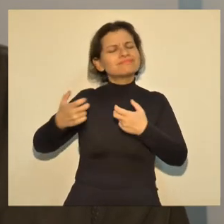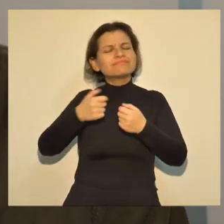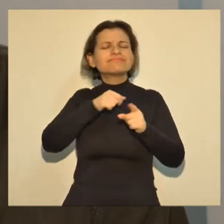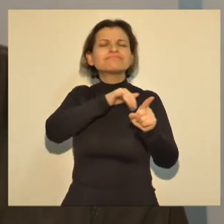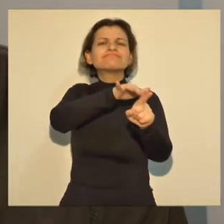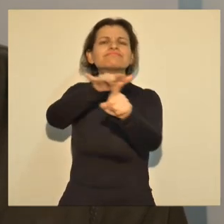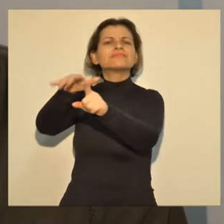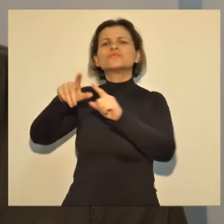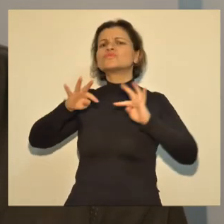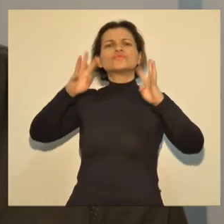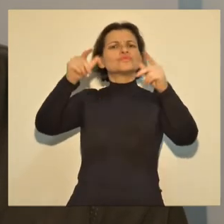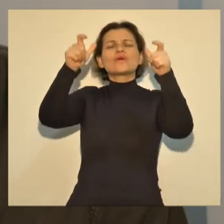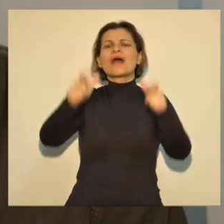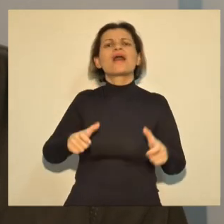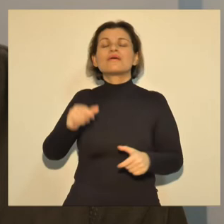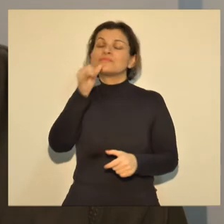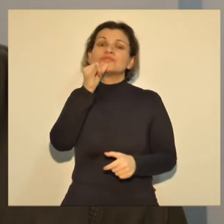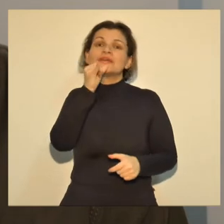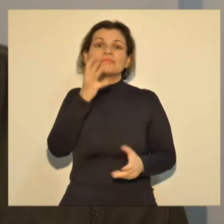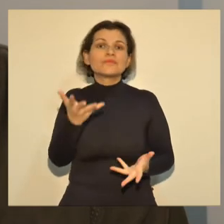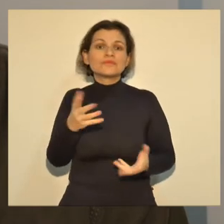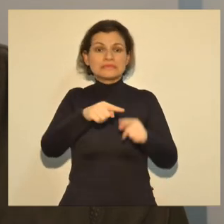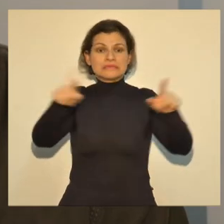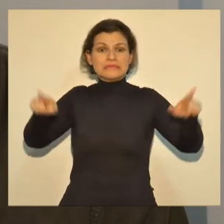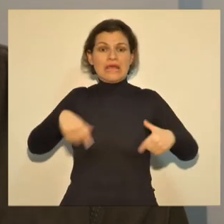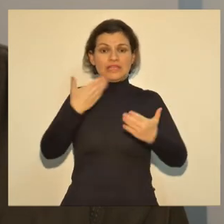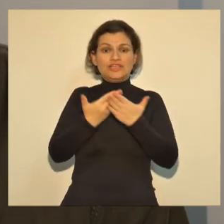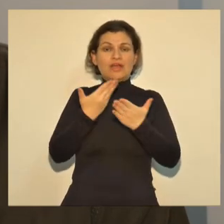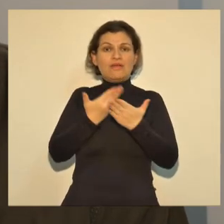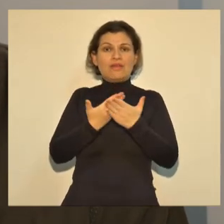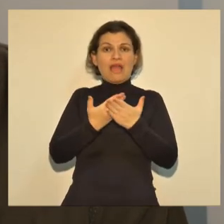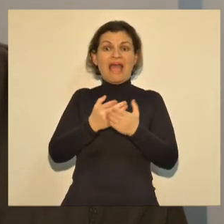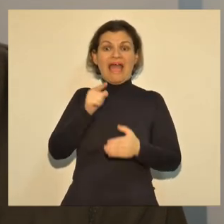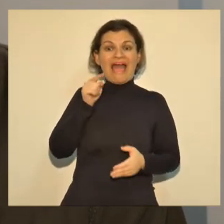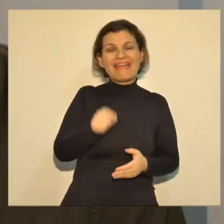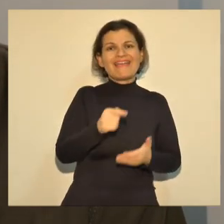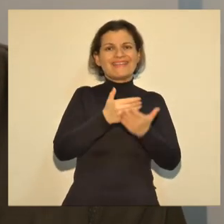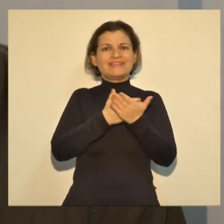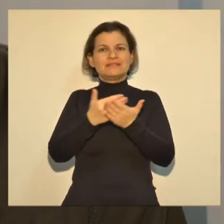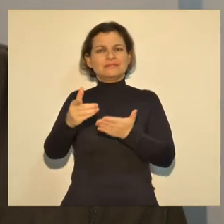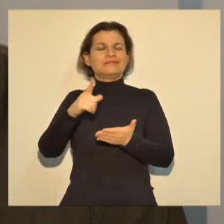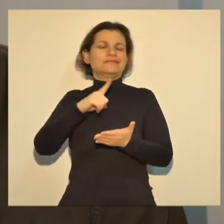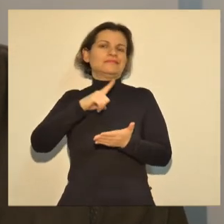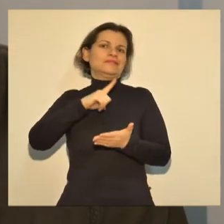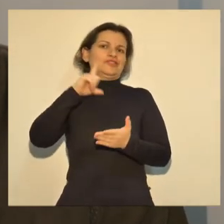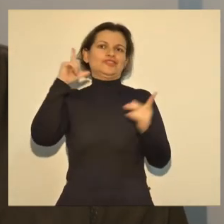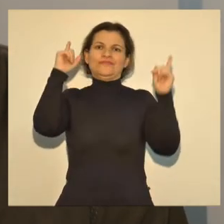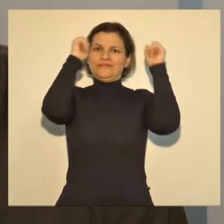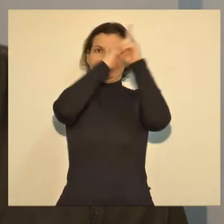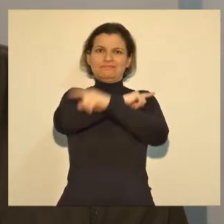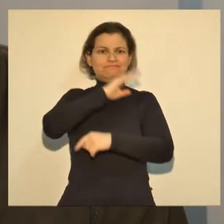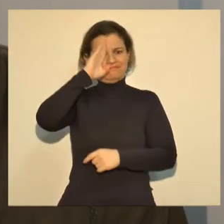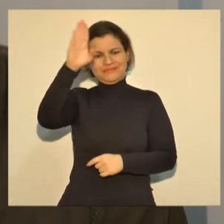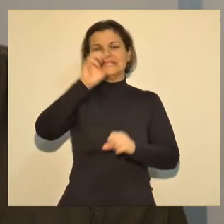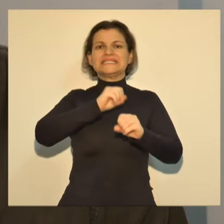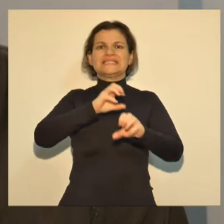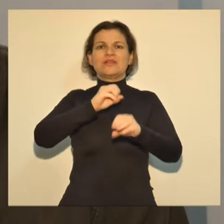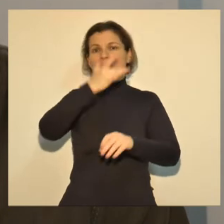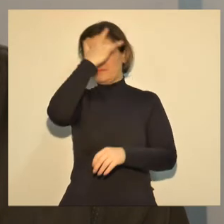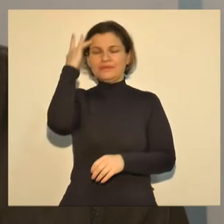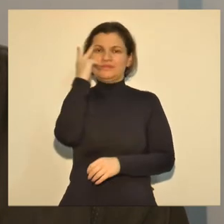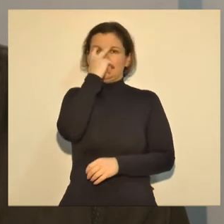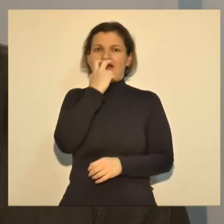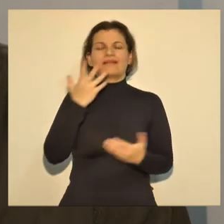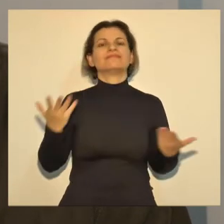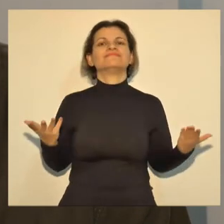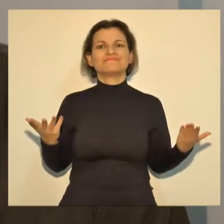chegar em todos os locais, como, por exemplo, a sala de aula. É aí que nascem as dificuldades principais de ensino para uma pessoa que é